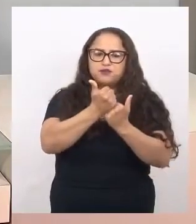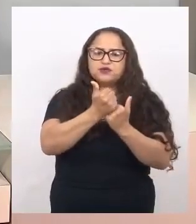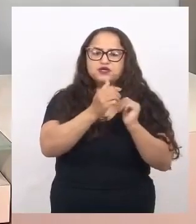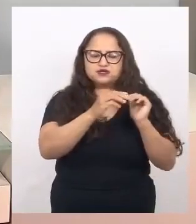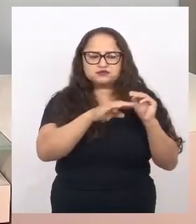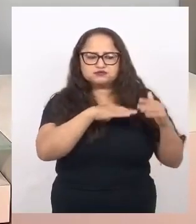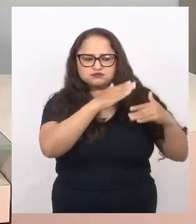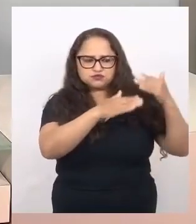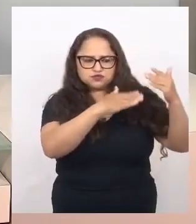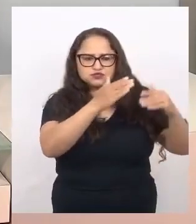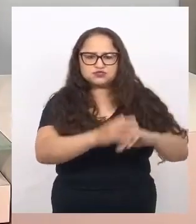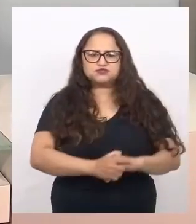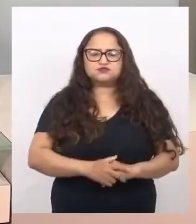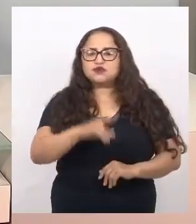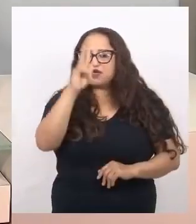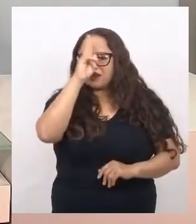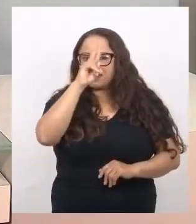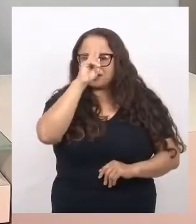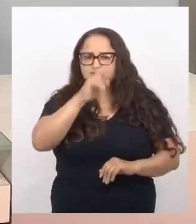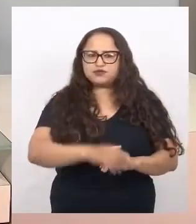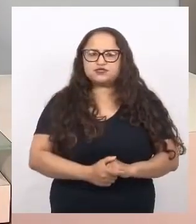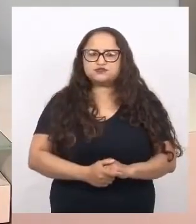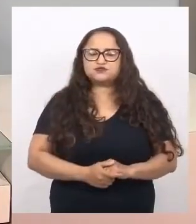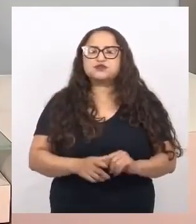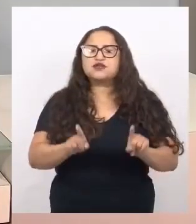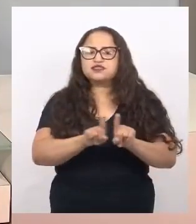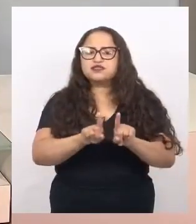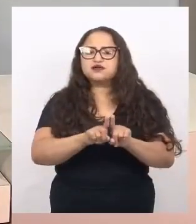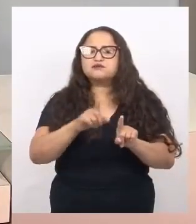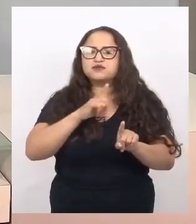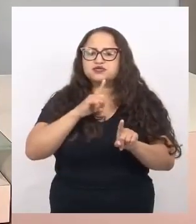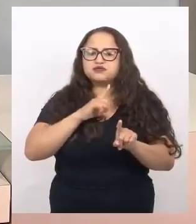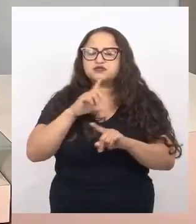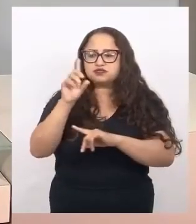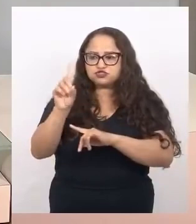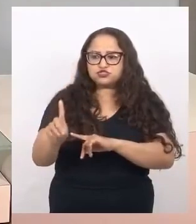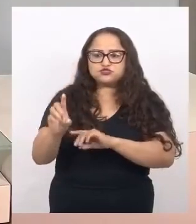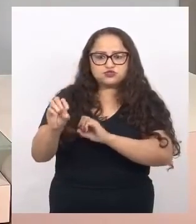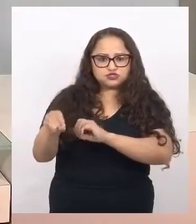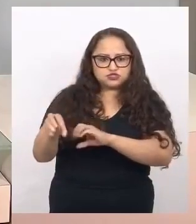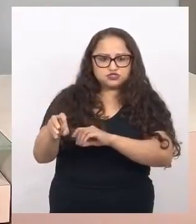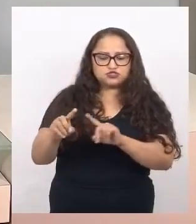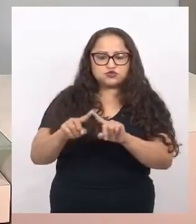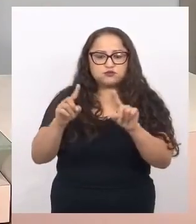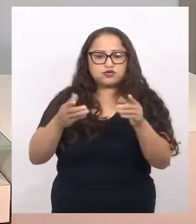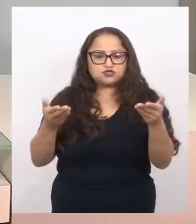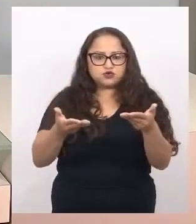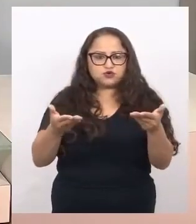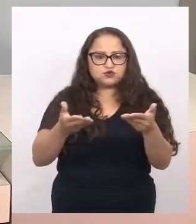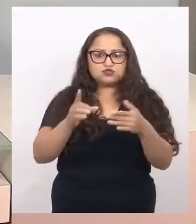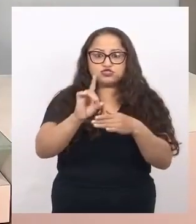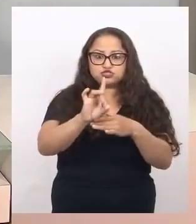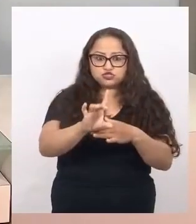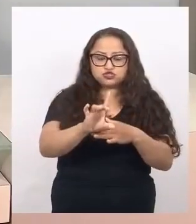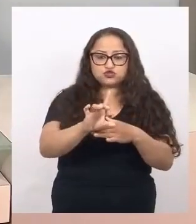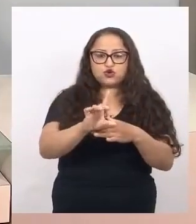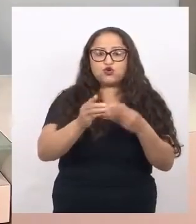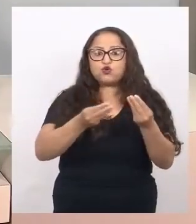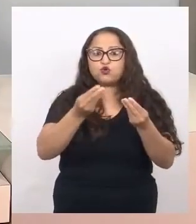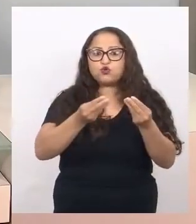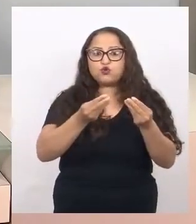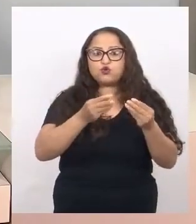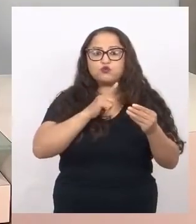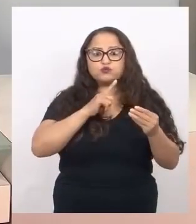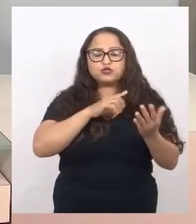processo. Lembrando, a gente está transmitindo essa live também no canal das diretorias de ensino, mas aqui hoje a gente apresentou só os processos que são feitos